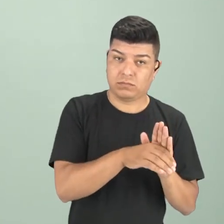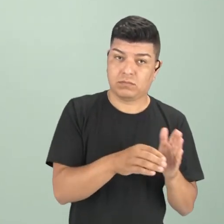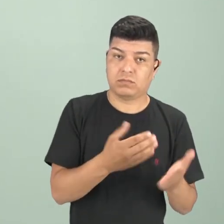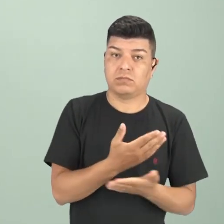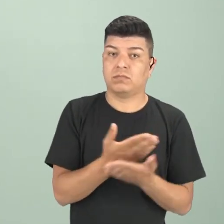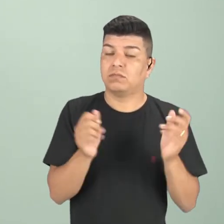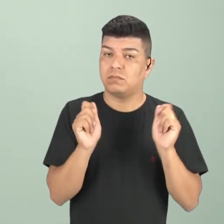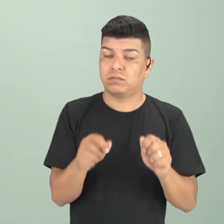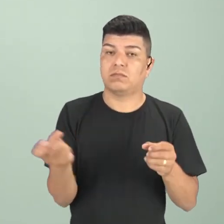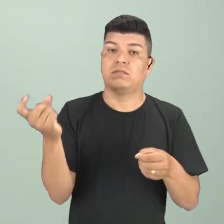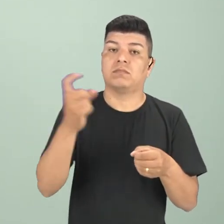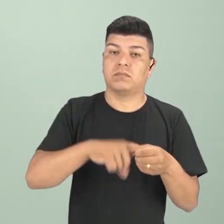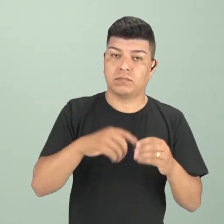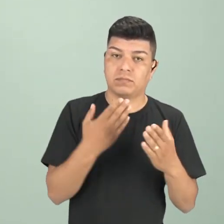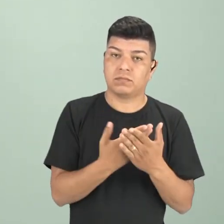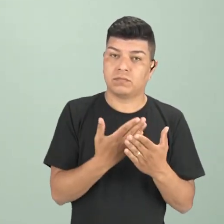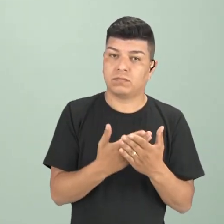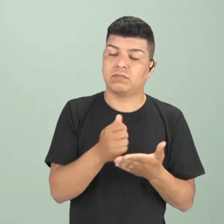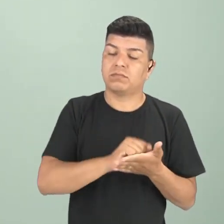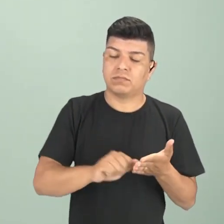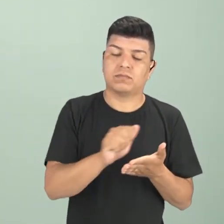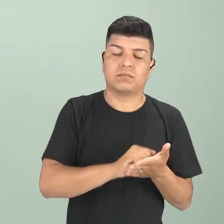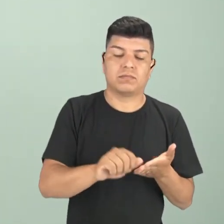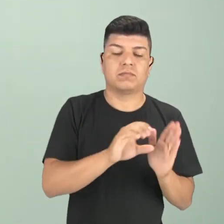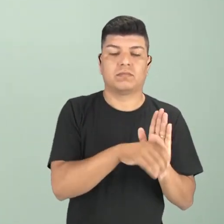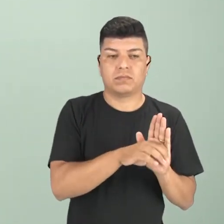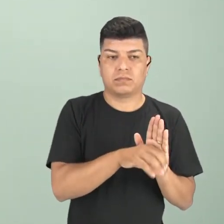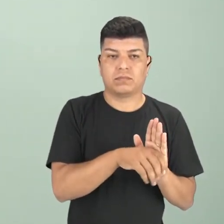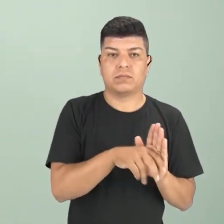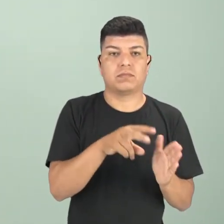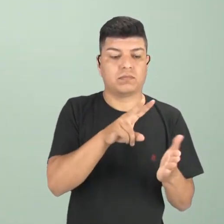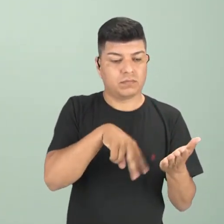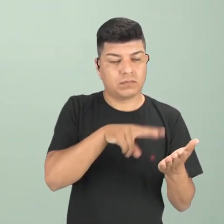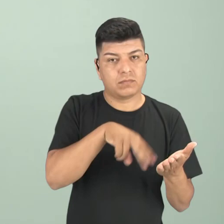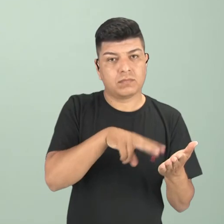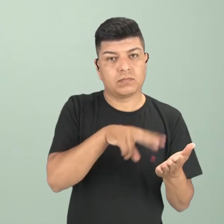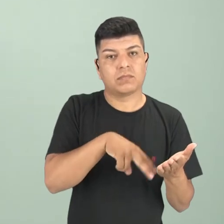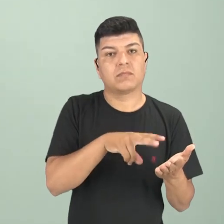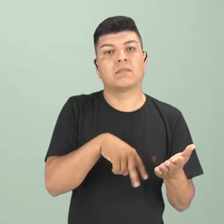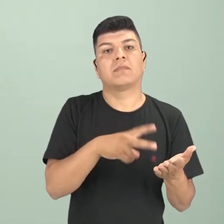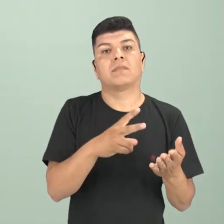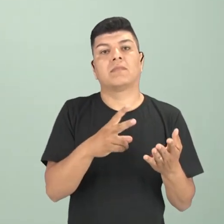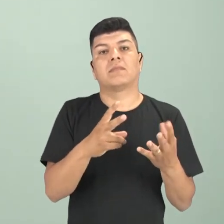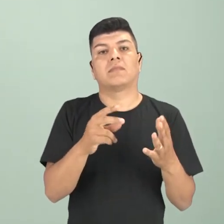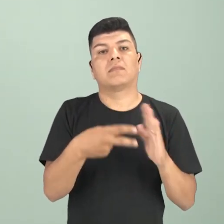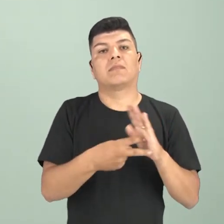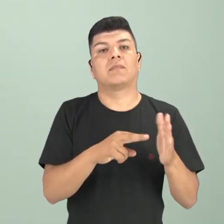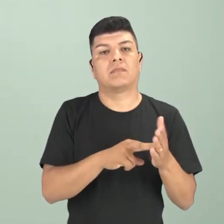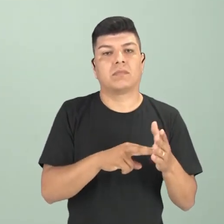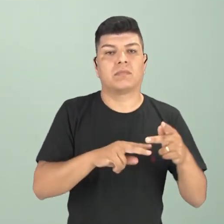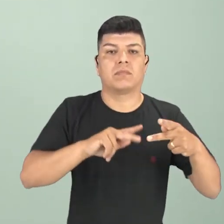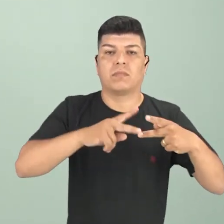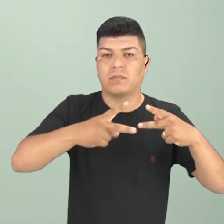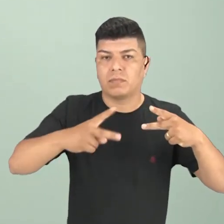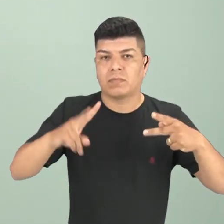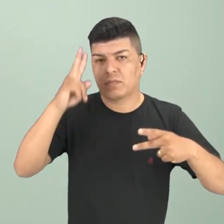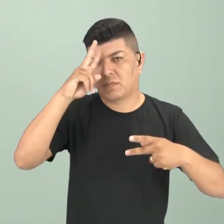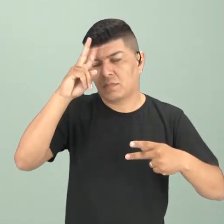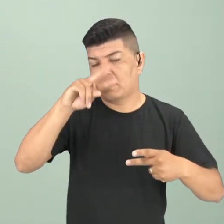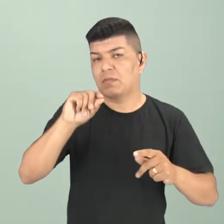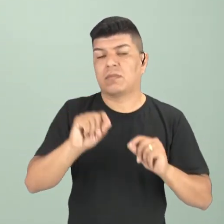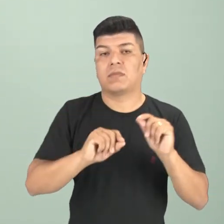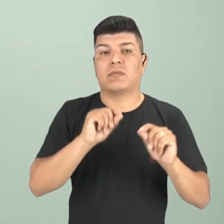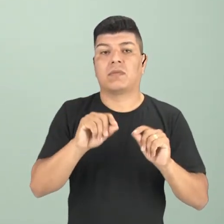né você pode voltar essa aula Anotar os conteúdos ver no seu caderninho né O que que é a pleiotropia